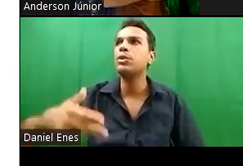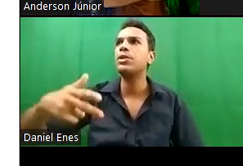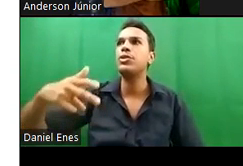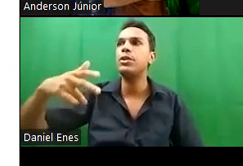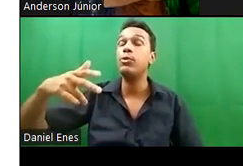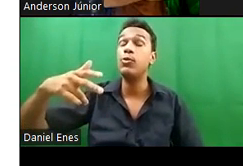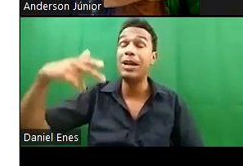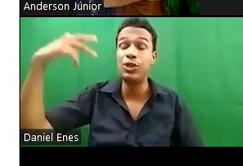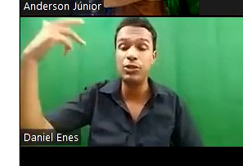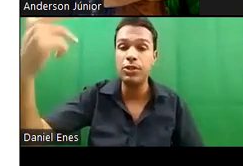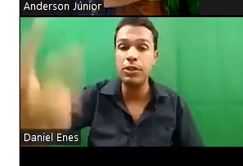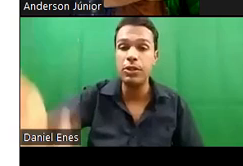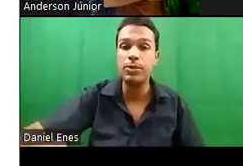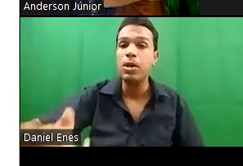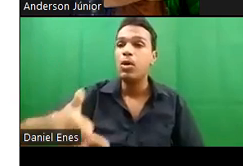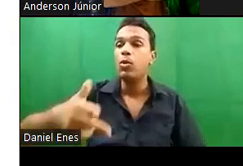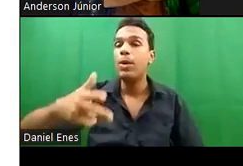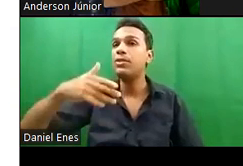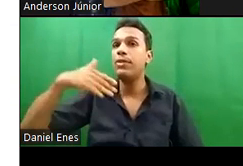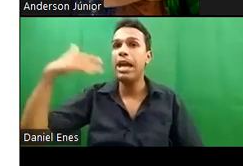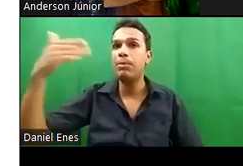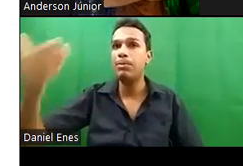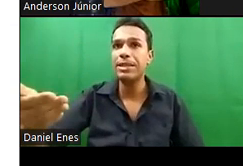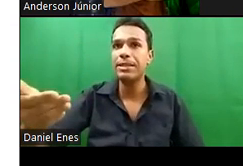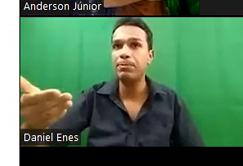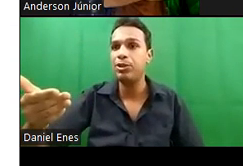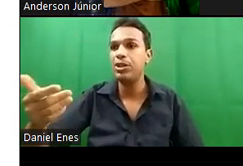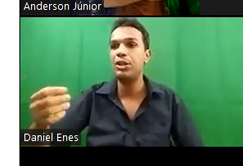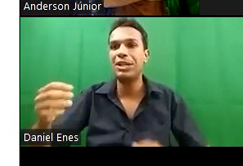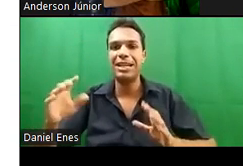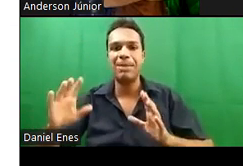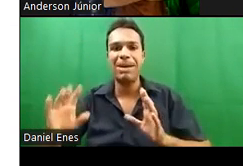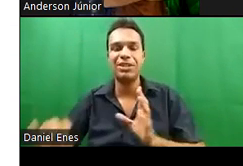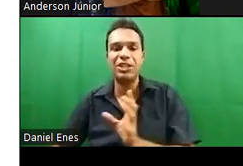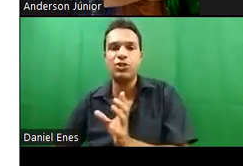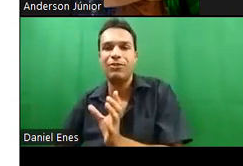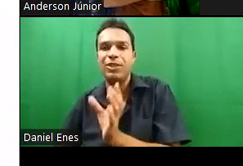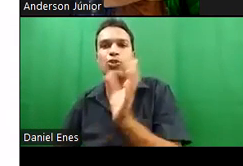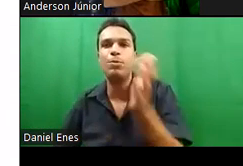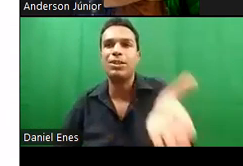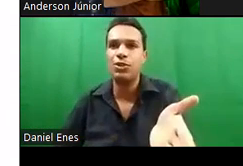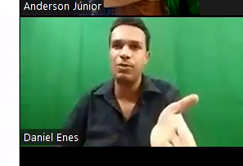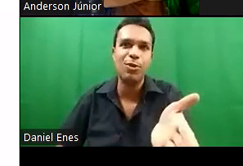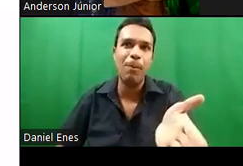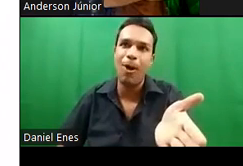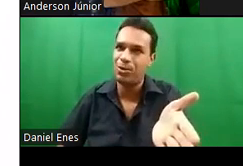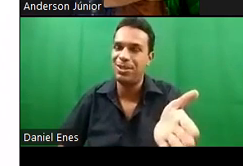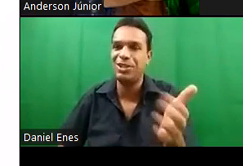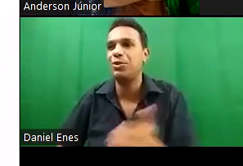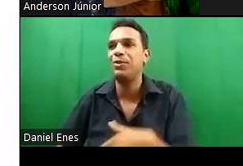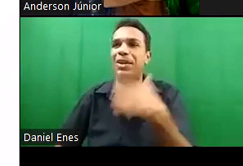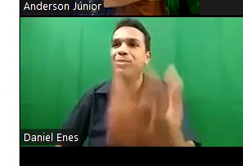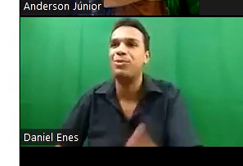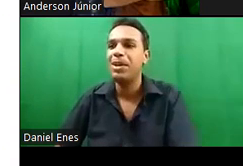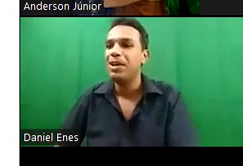um substantivo, um adjetivo, um advérbio e por assim por diante. Que na gramática a gente só vê substantivos compostos, a